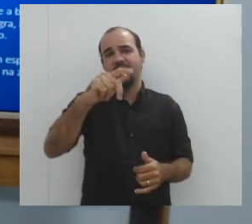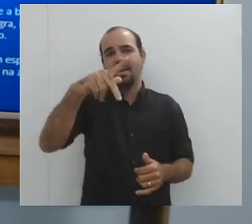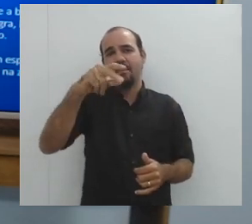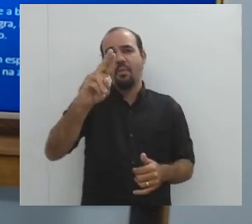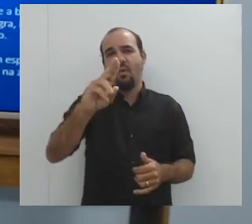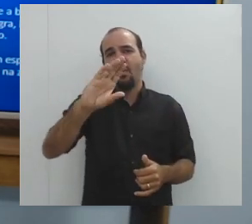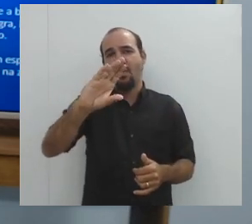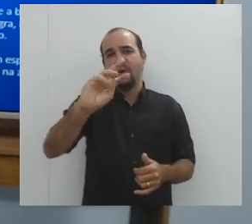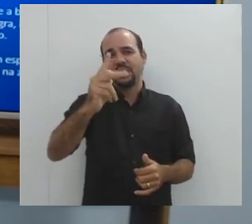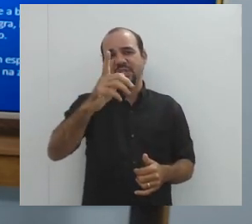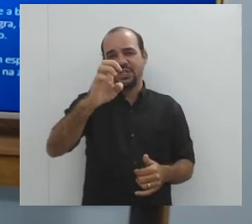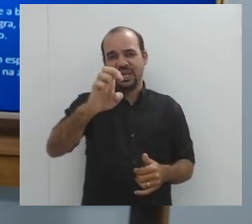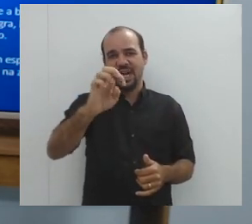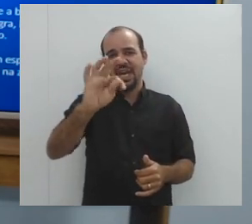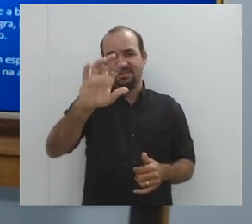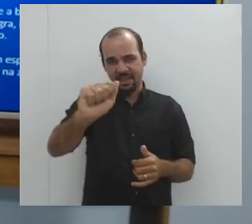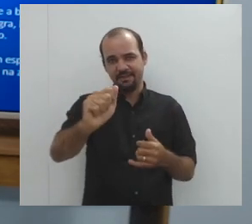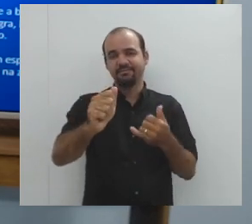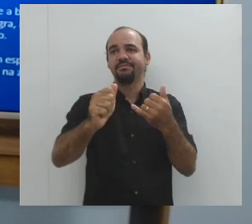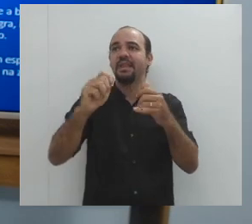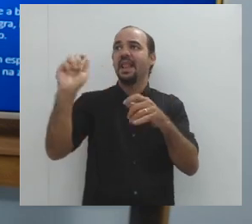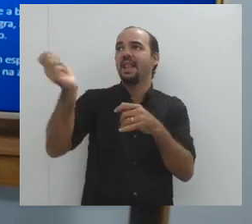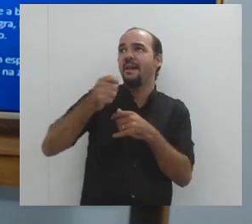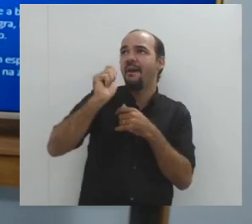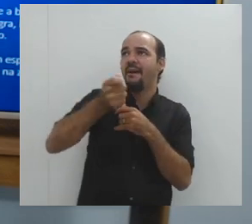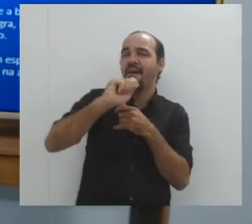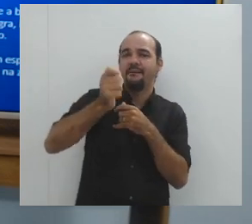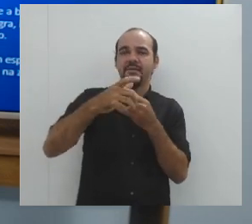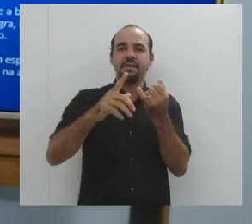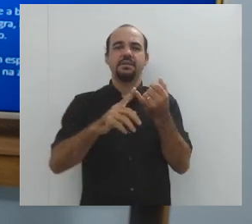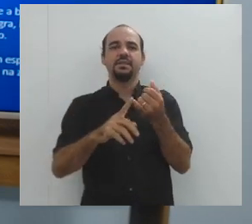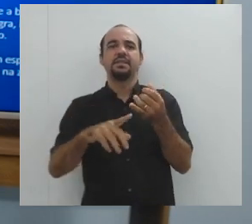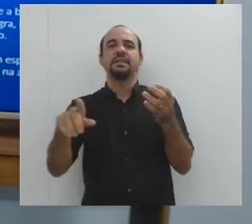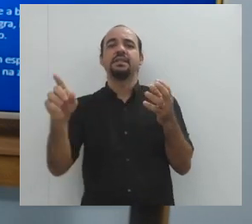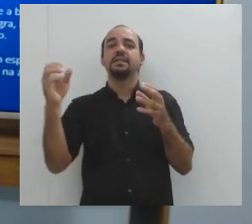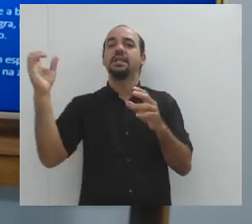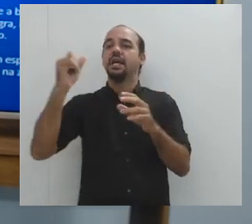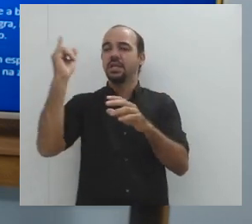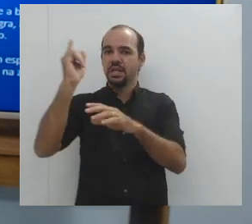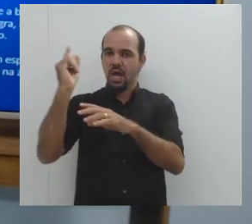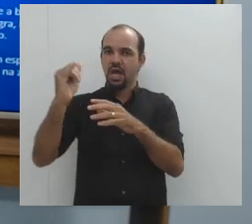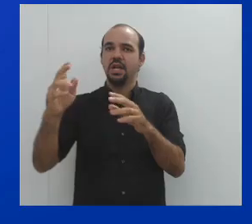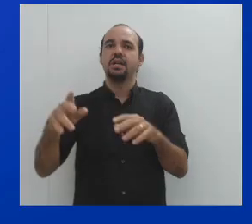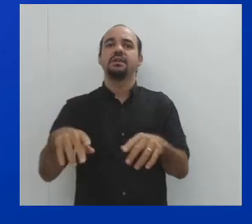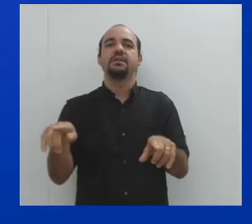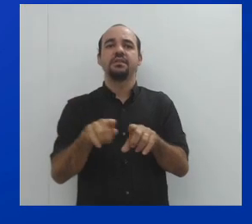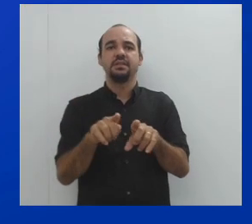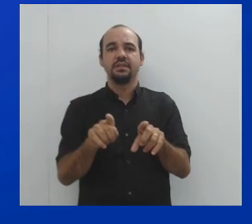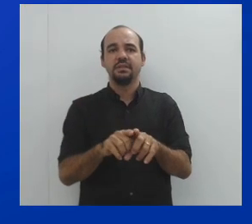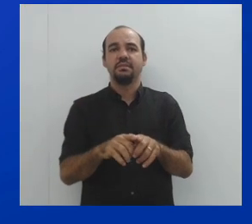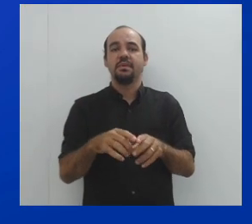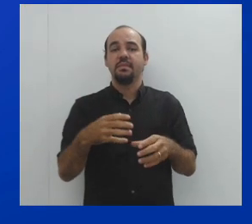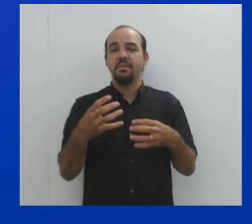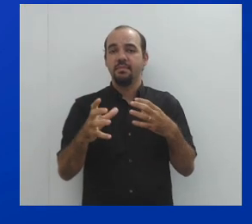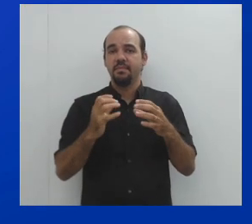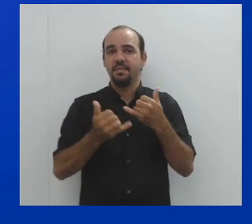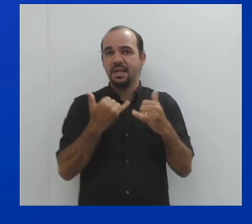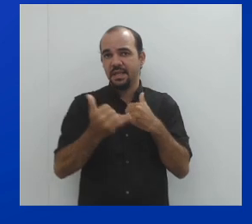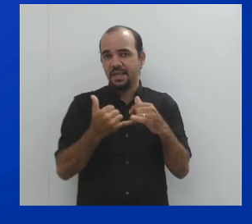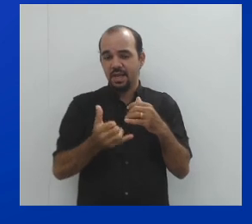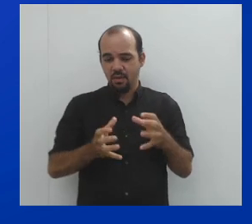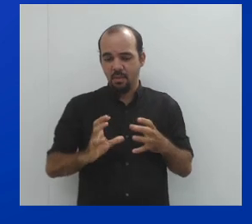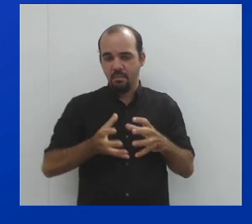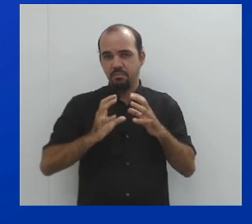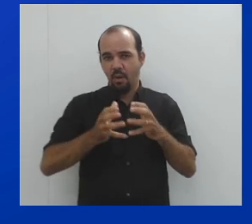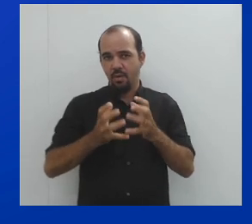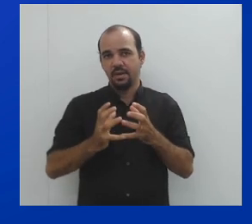tipo de jogo, você joga as bolas e tem uma pontuação de acordo com o posicionamento das bolas. No